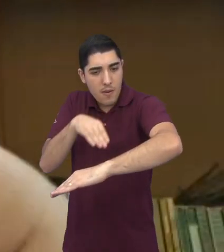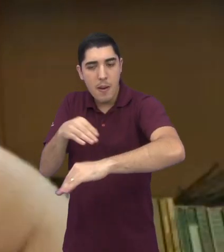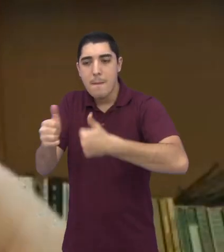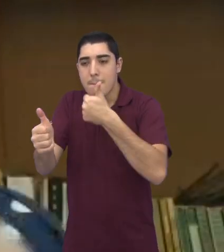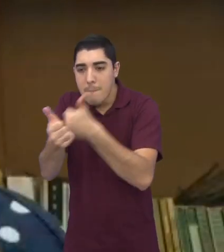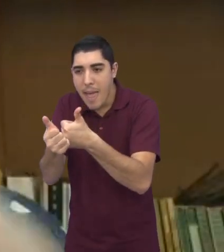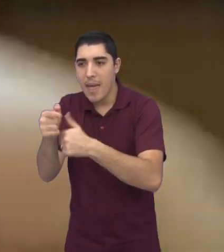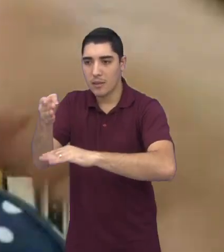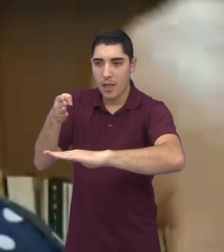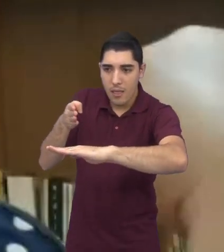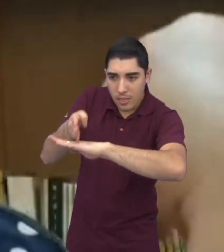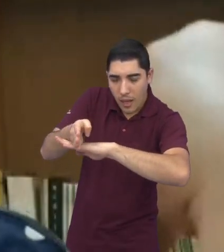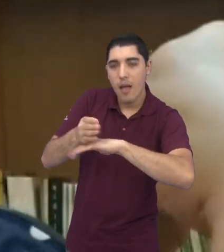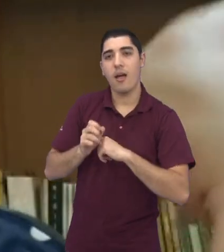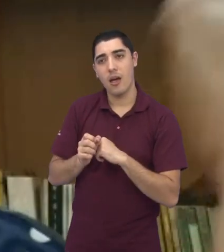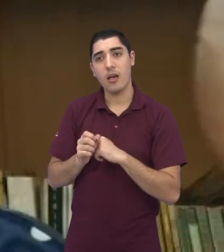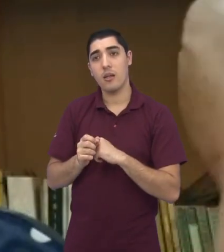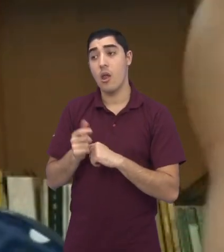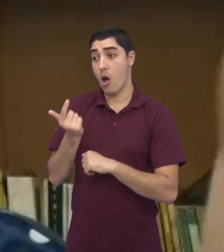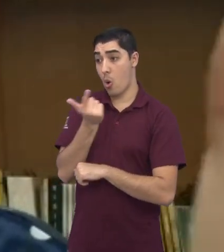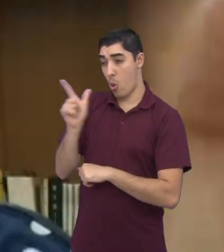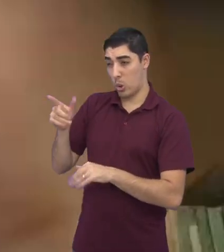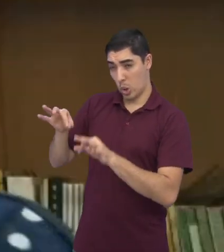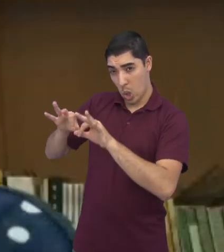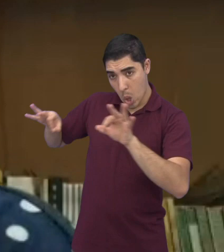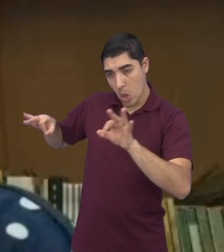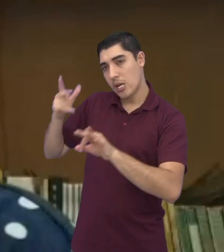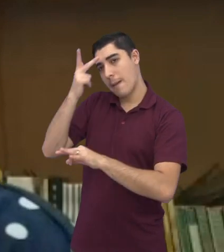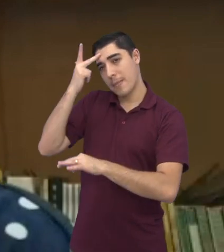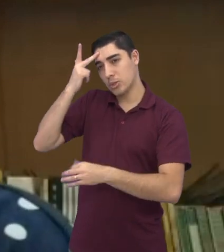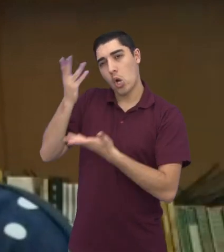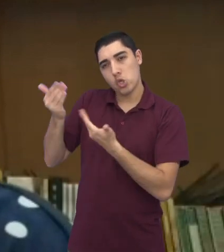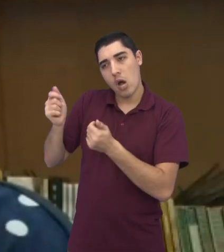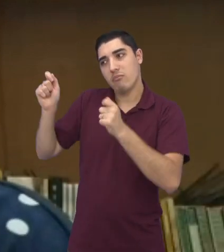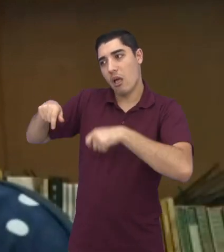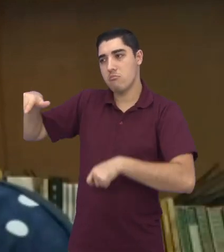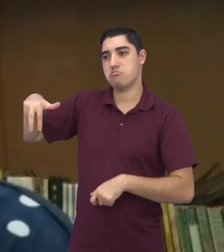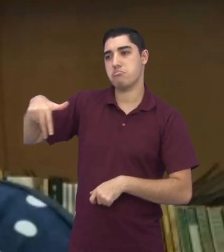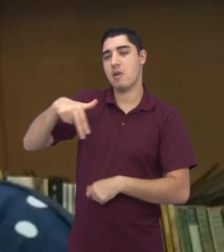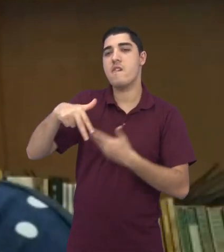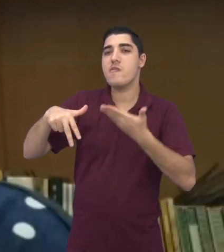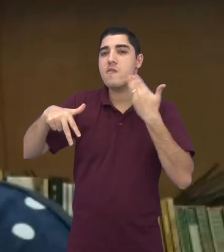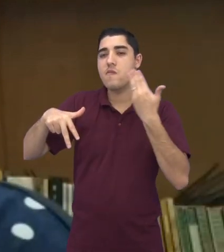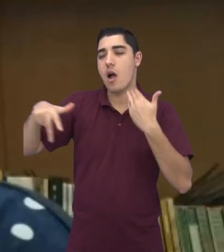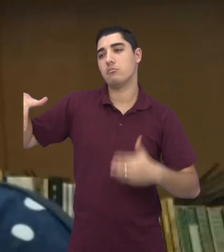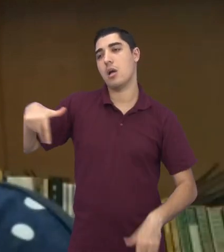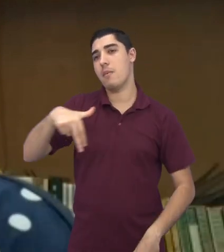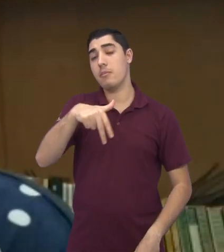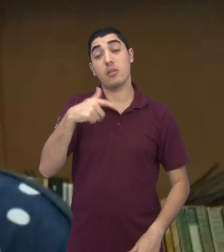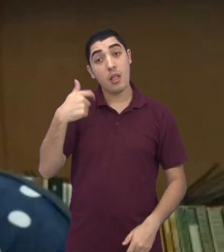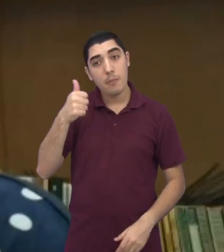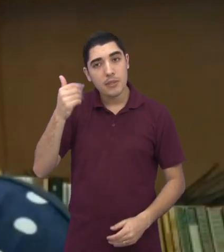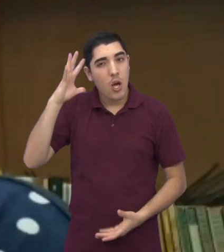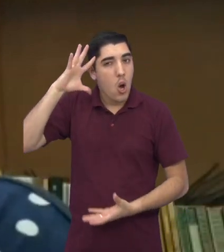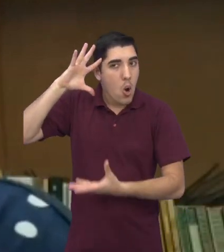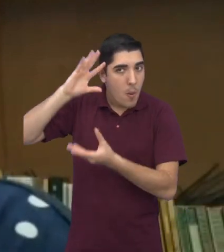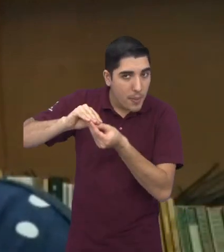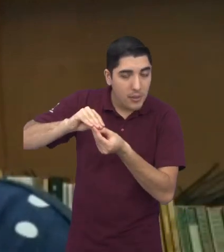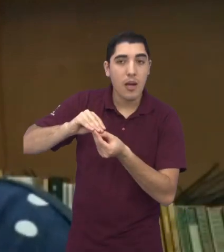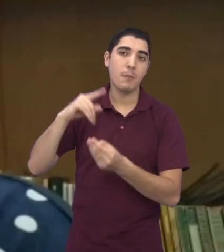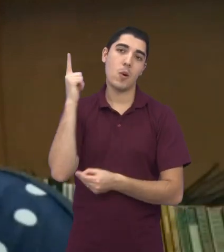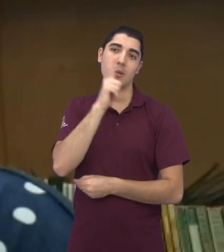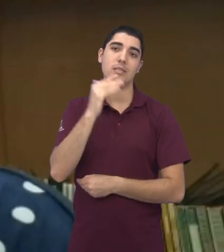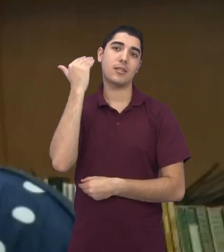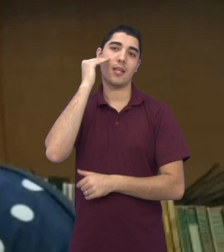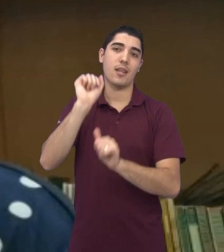da entrada e as mais distantes, então, para quem pode andar com mais facilidade. Basta compreender isso para entendermos os nossos